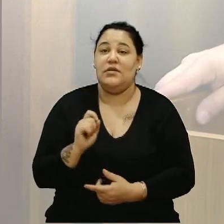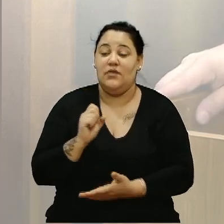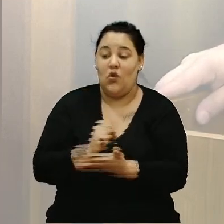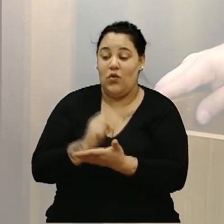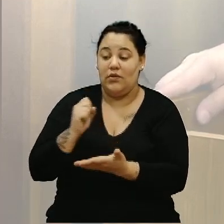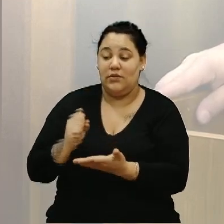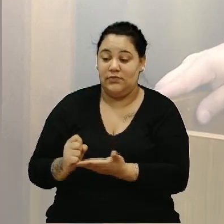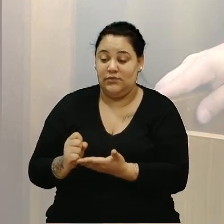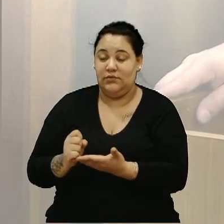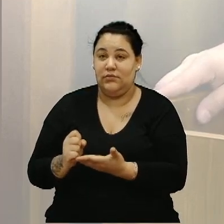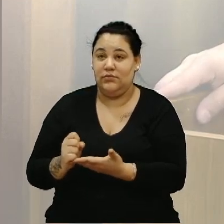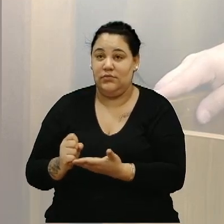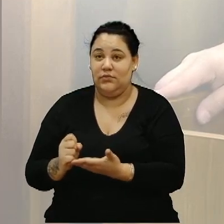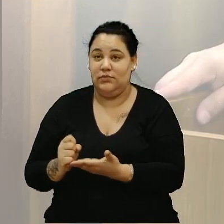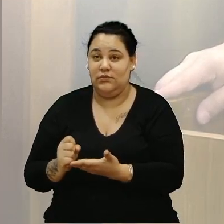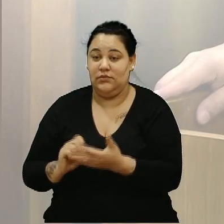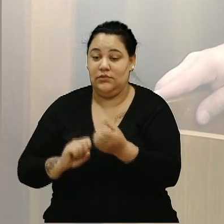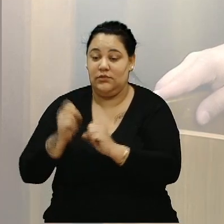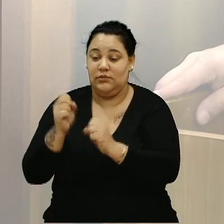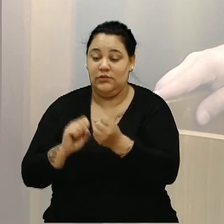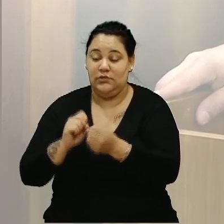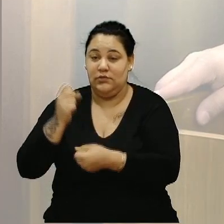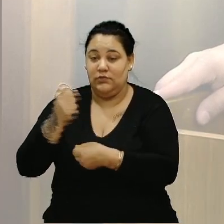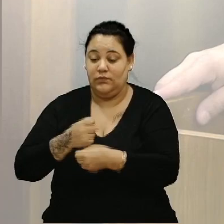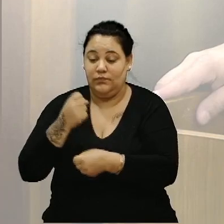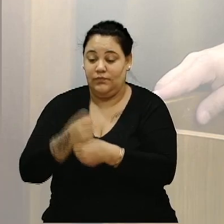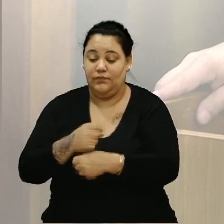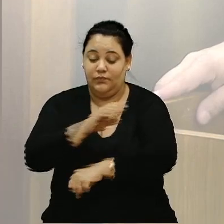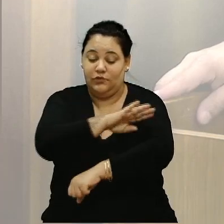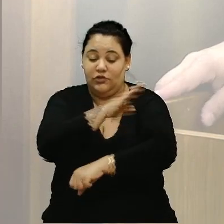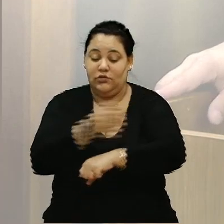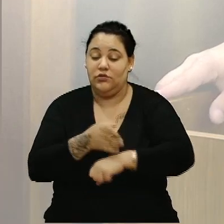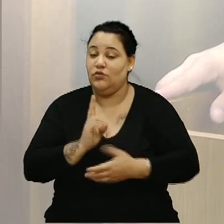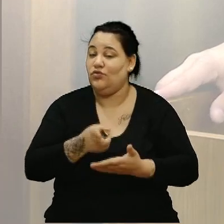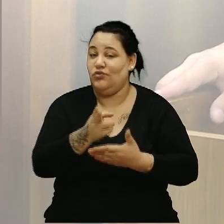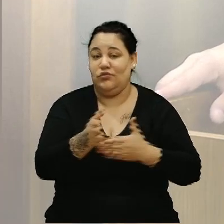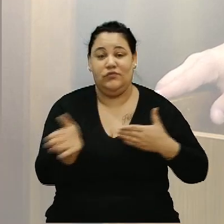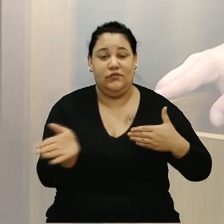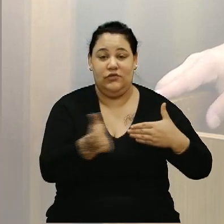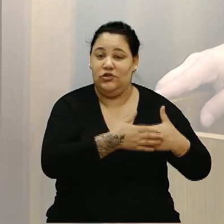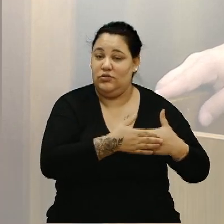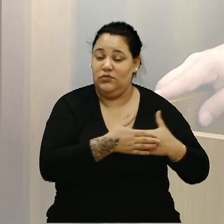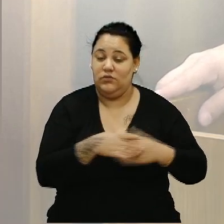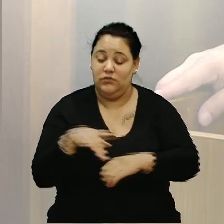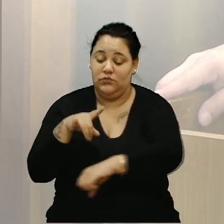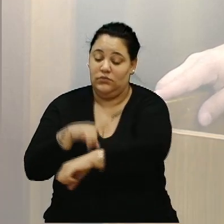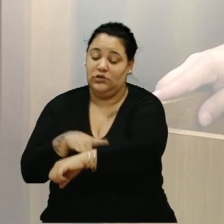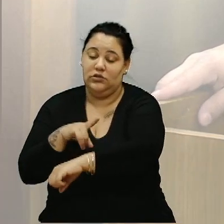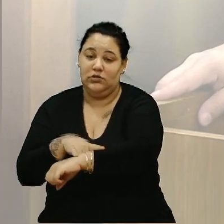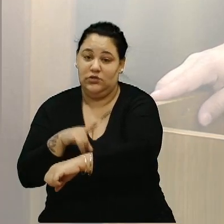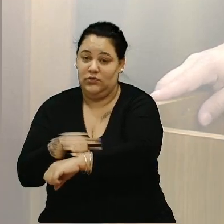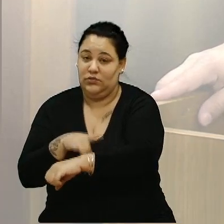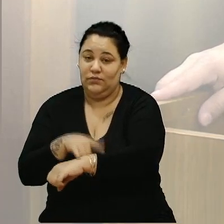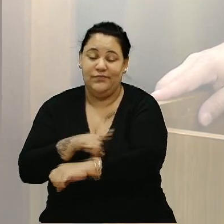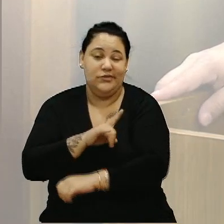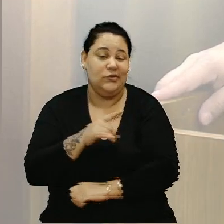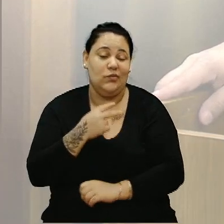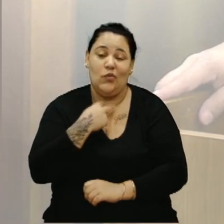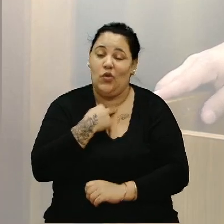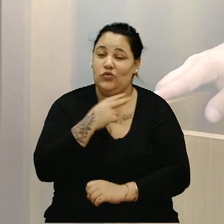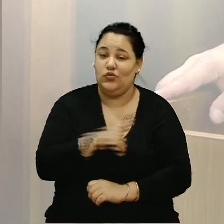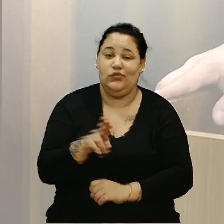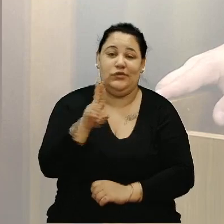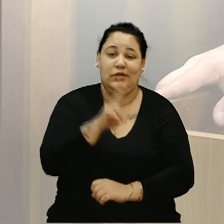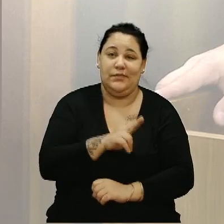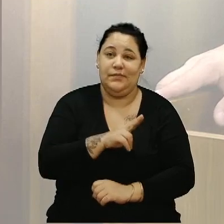empresa para reforma. O ginásio continua interditado, os banheiros praticamente inutilizáveis.